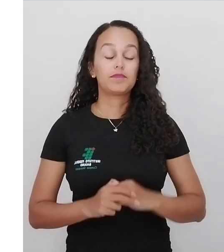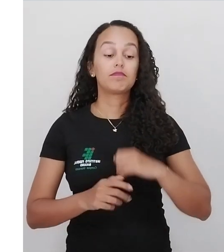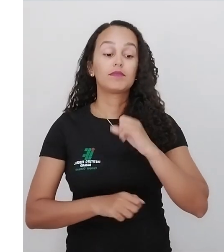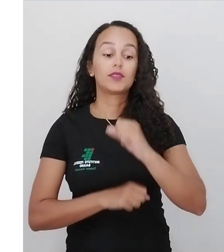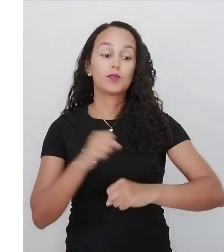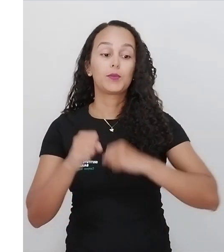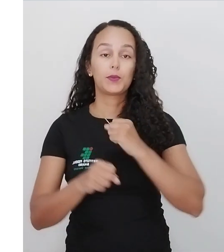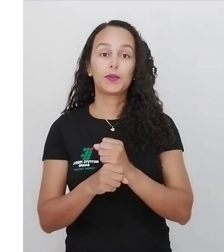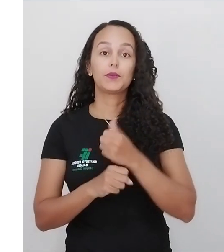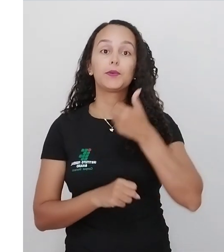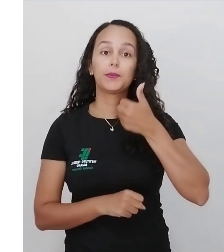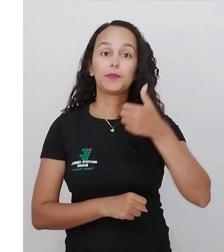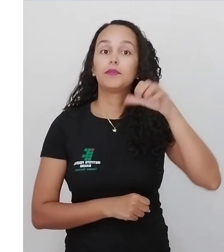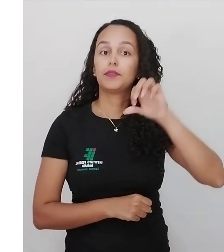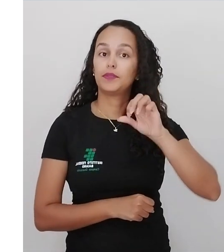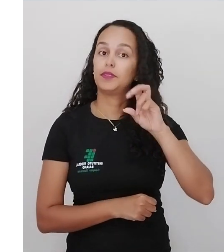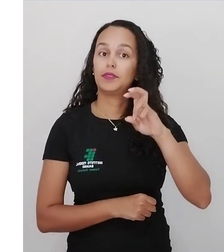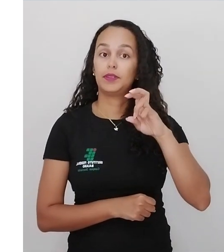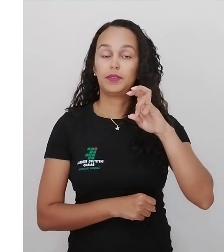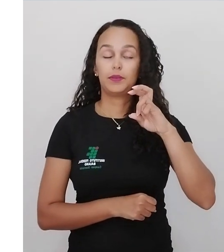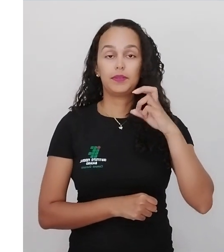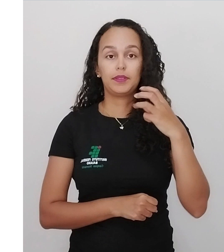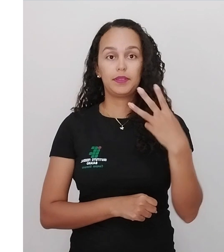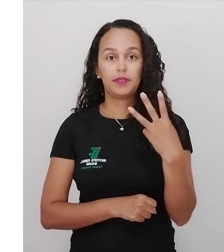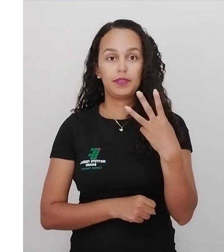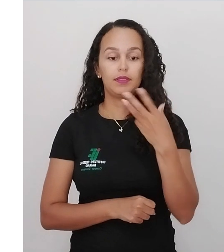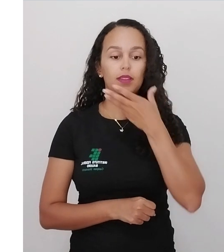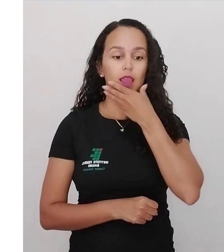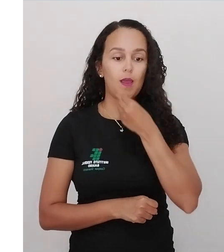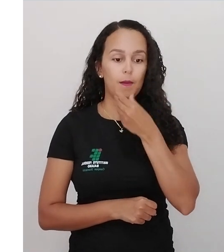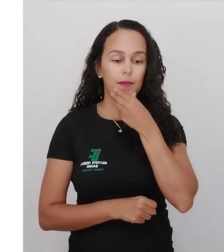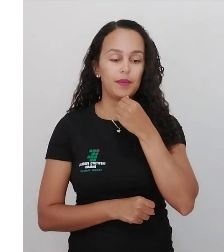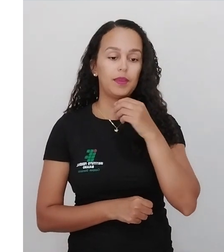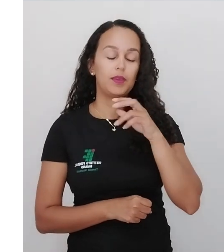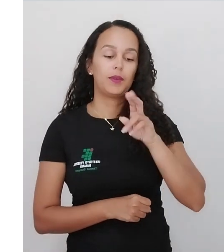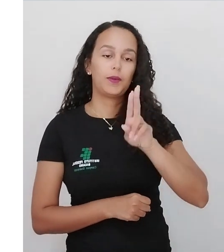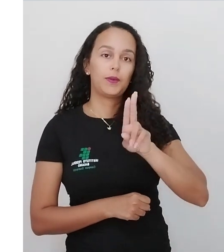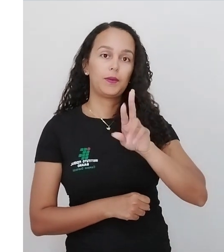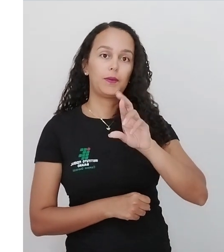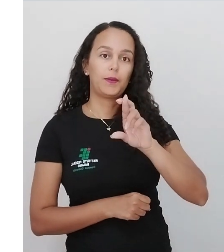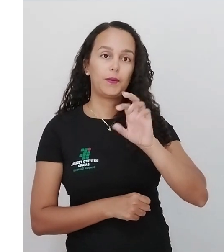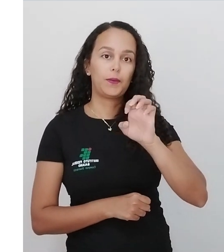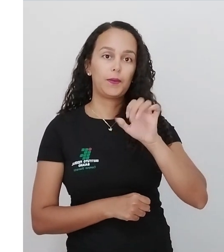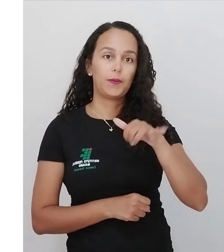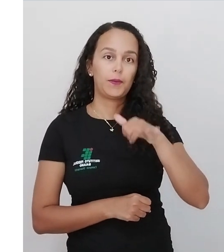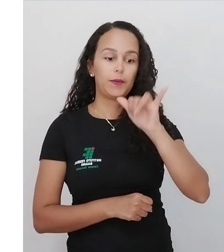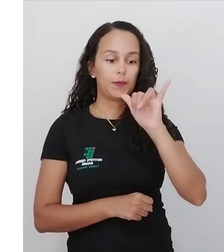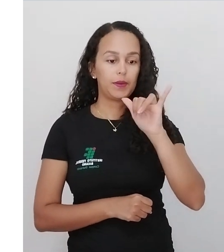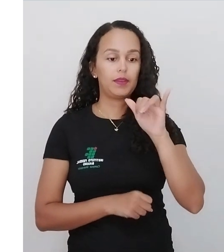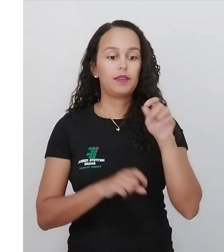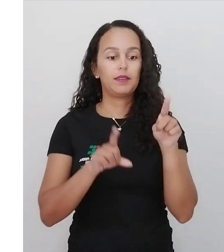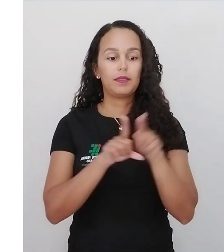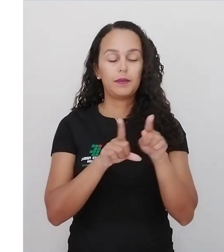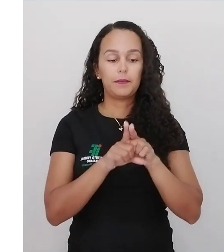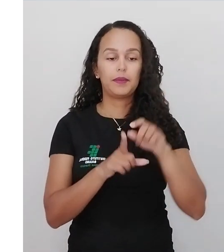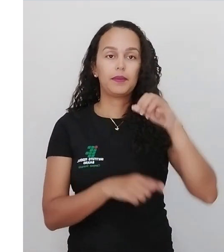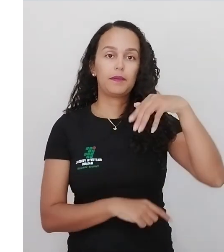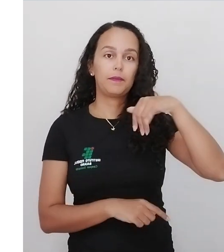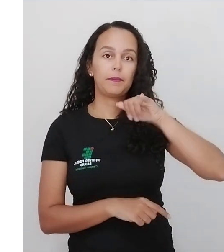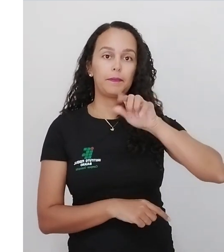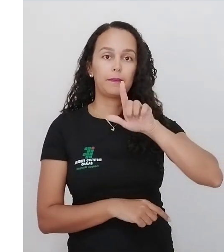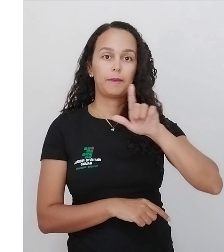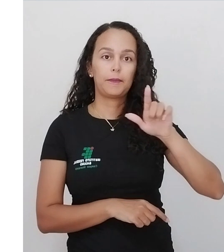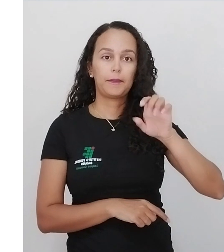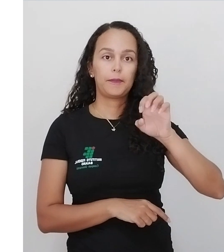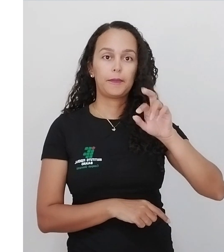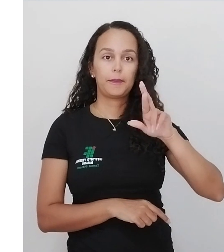se interessaram pela ideia de Oparin Haldane, eles decidiram simular isso. Então, eles fizeram um aparelho que